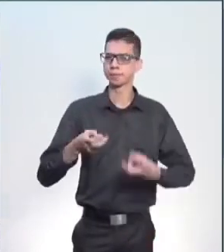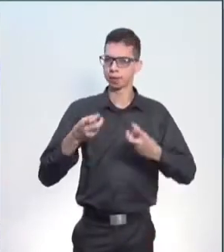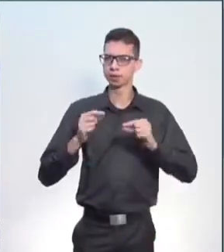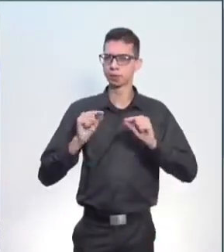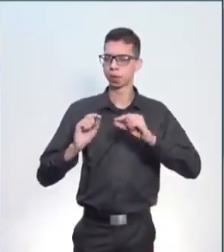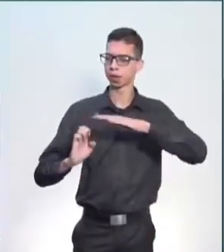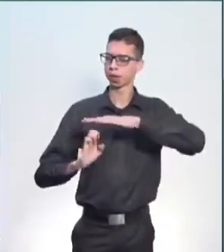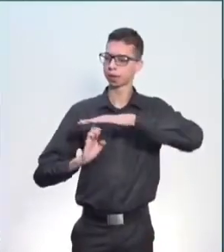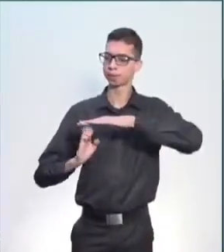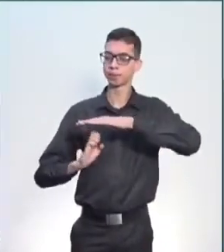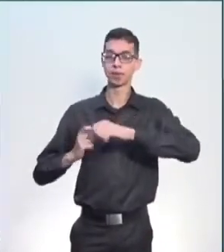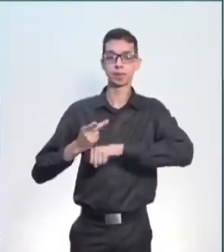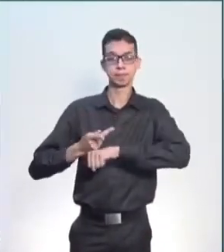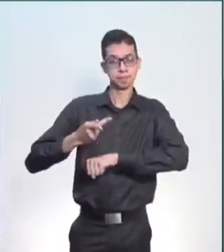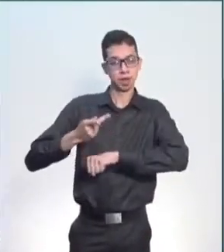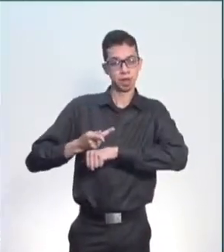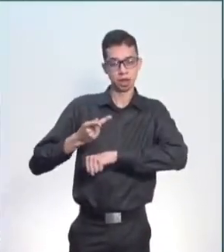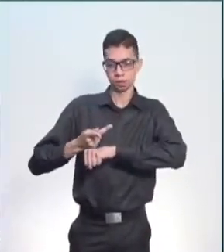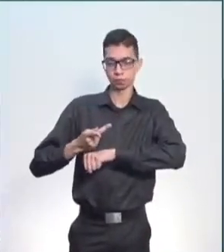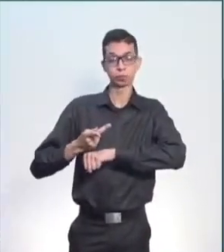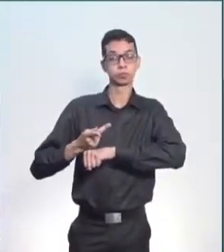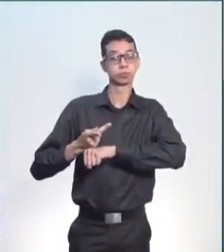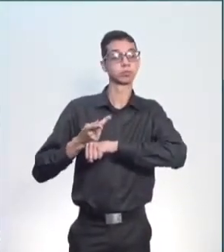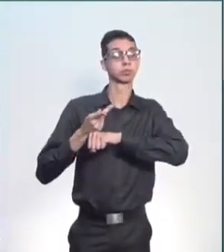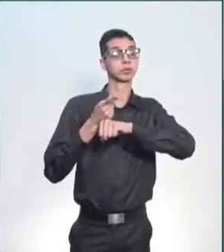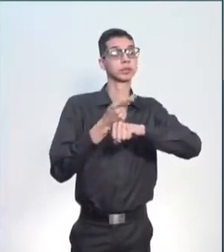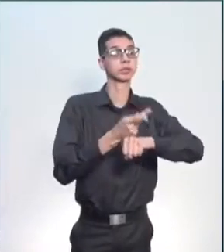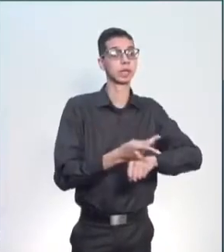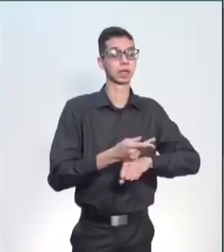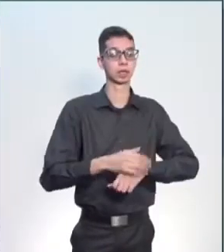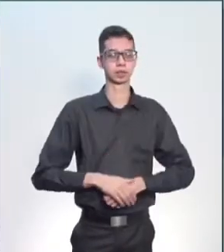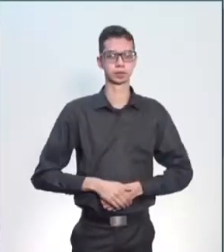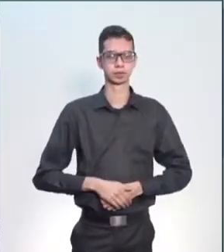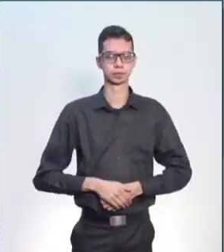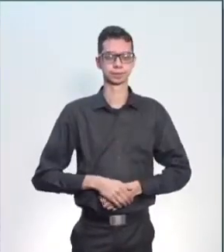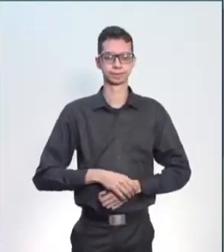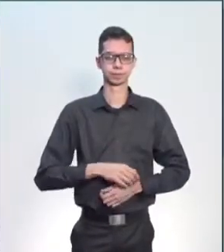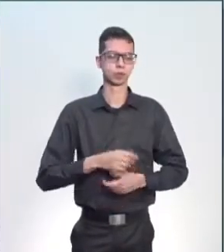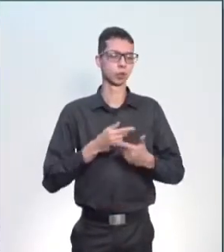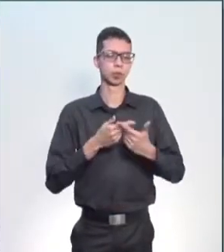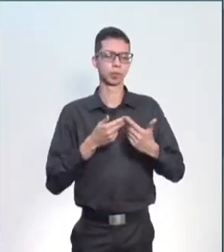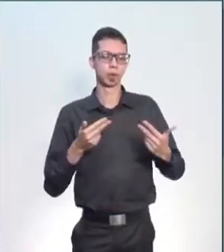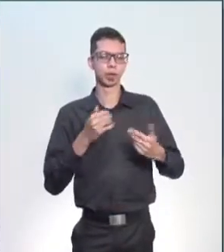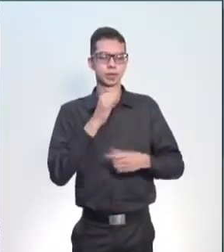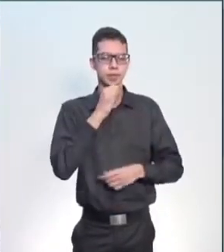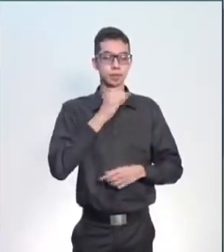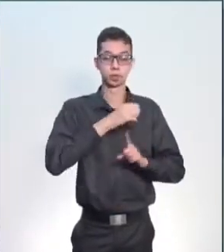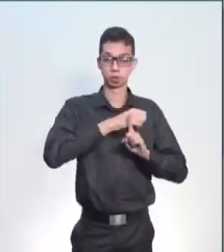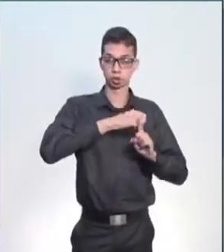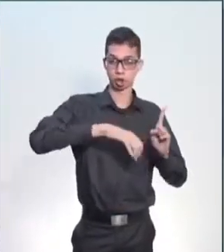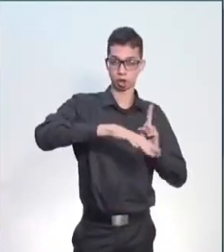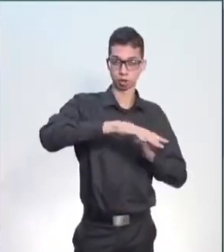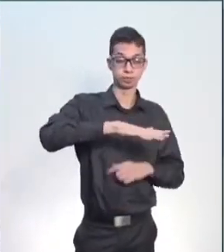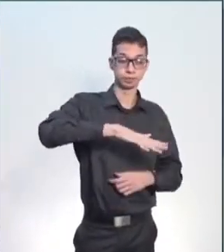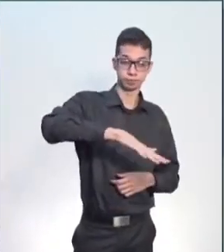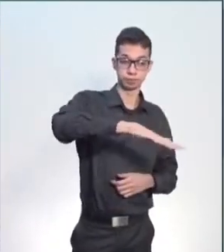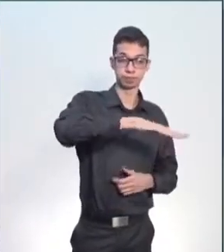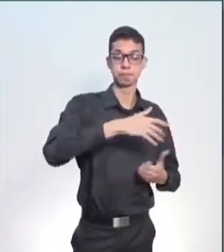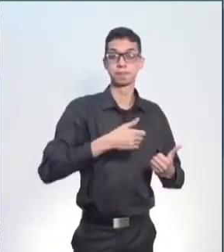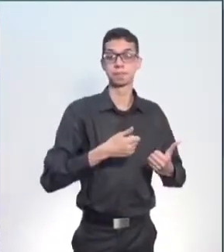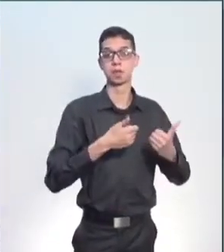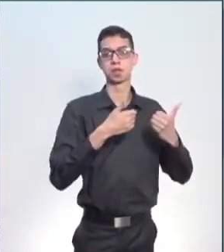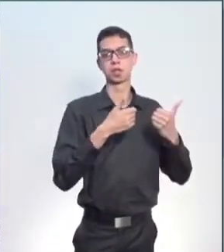né, para ações que vão fazer uma melhoria, né, na sociedade. Então, esse viés político